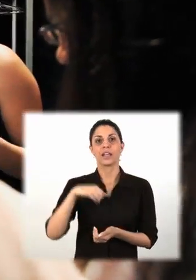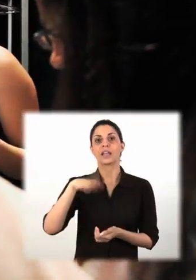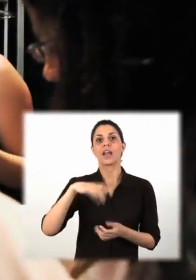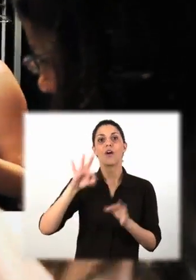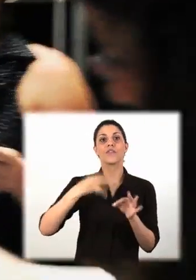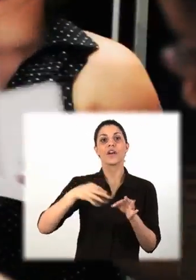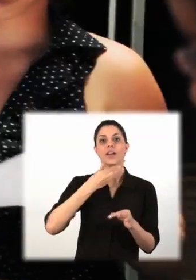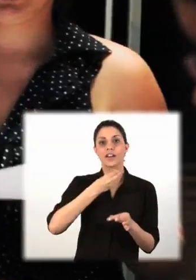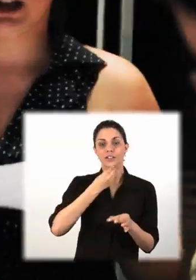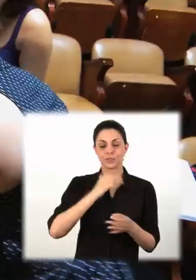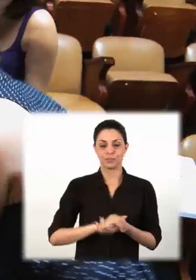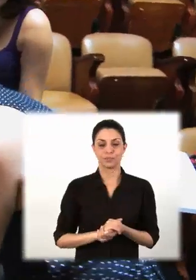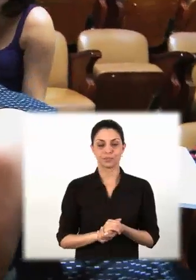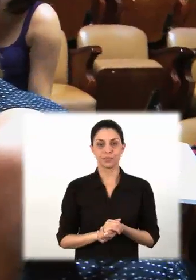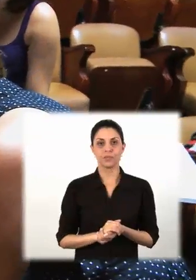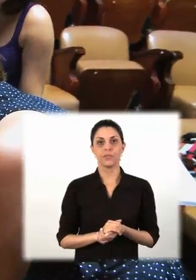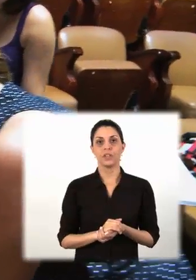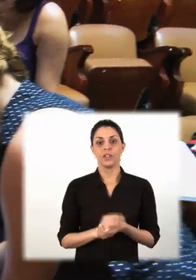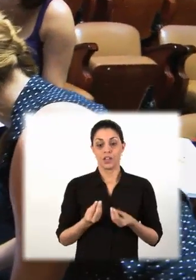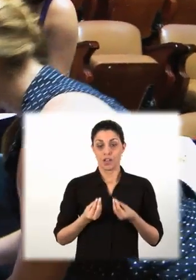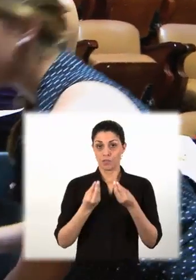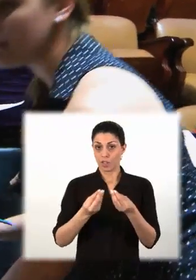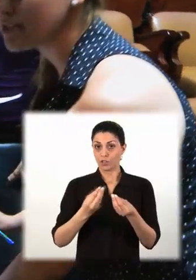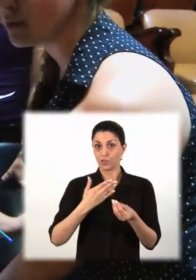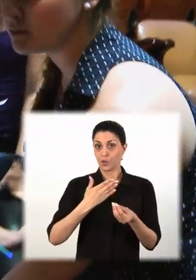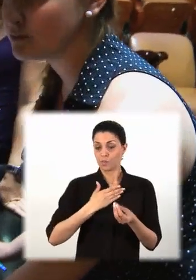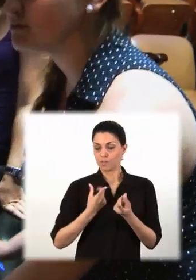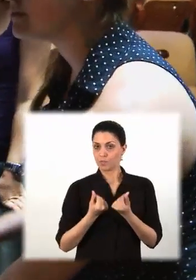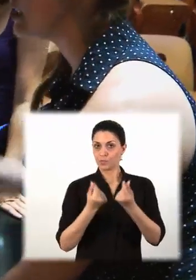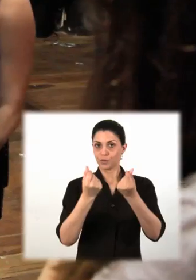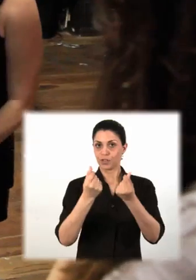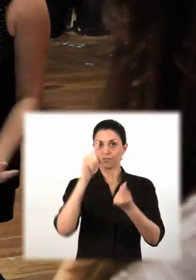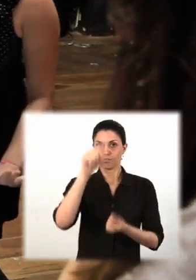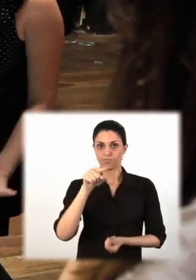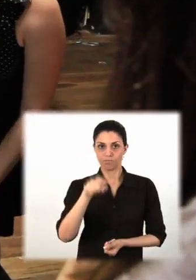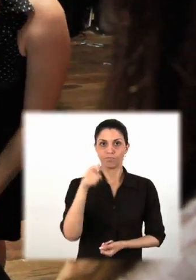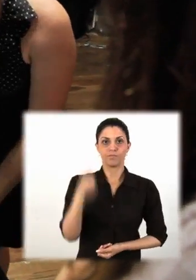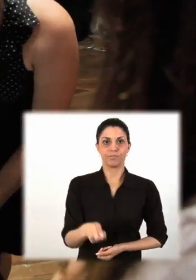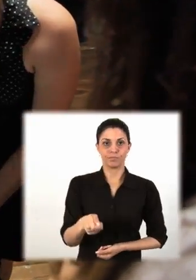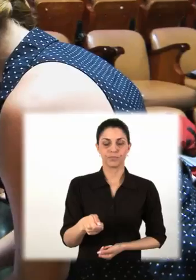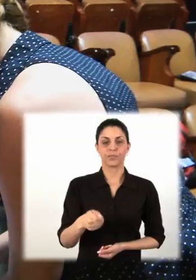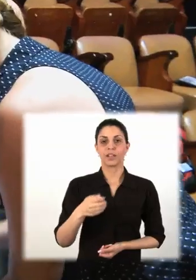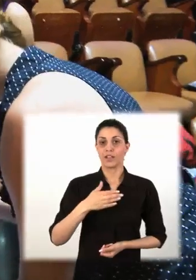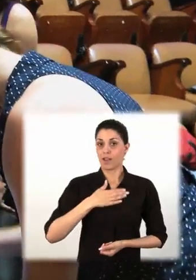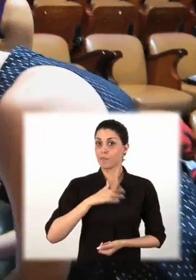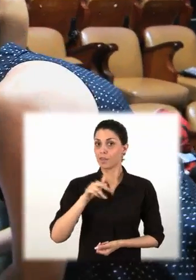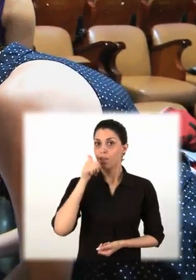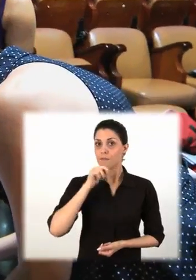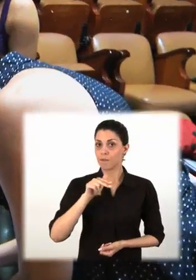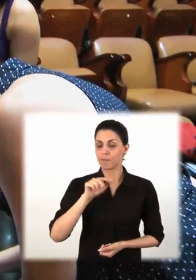alfaiate, então. O alfaiate, deixo meus bens. Uma exclamação. Ele tá enfático. A minha